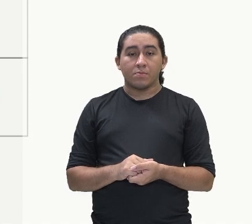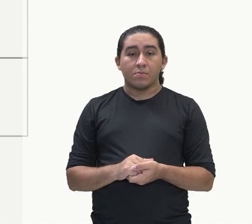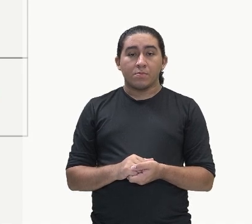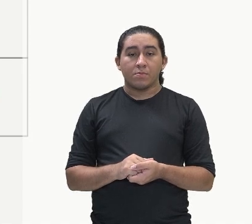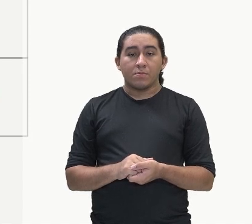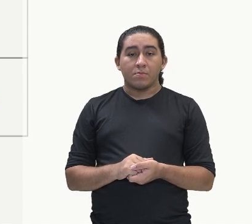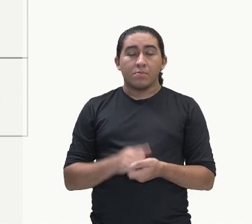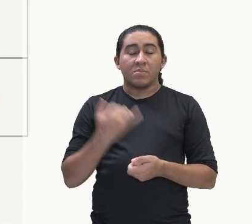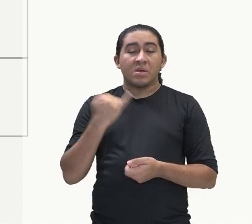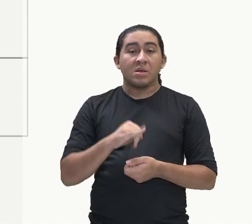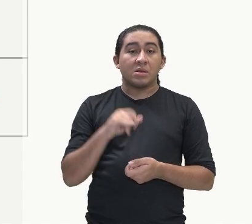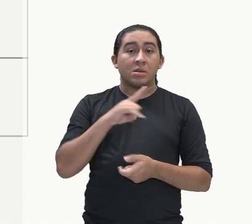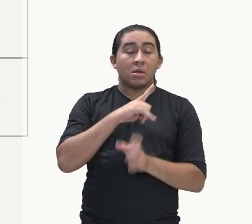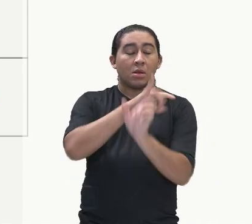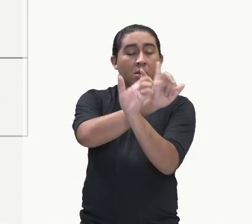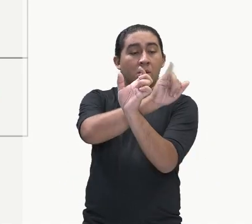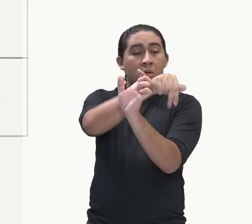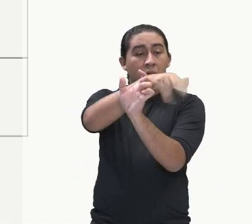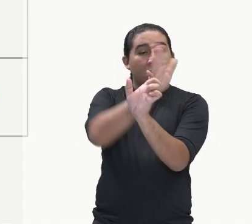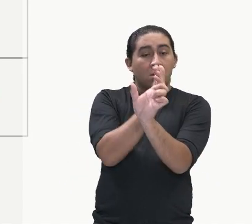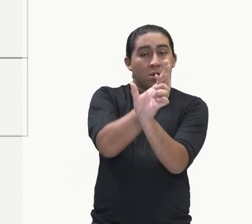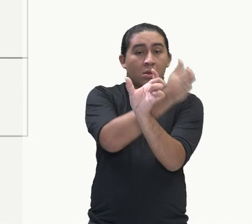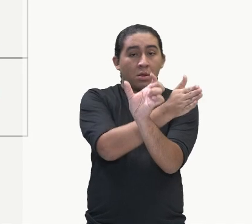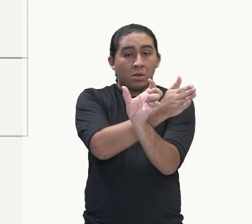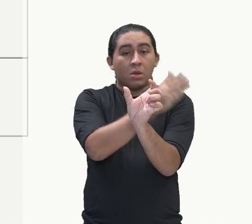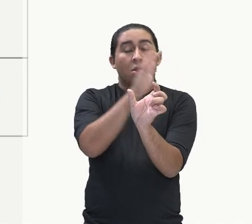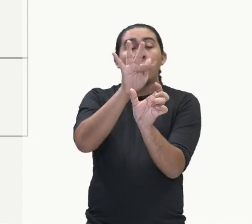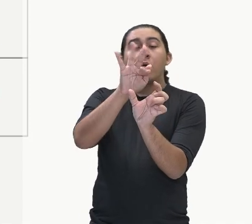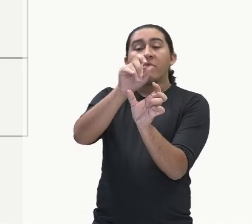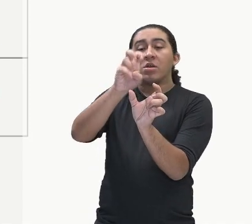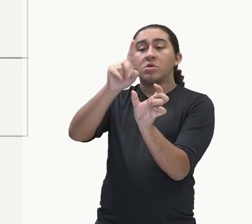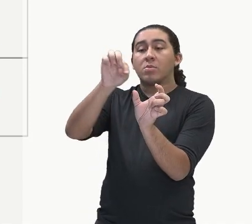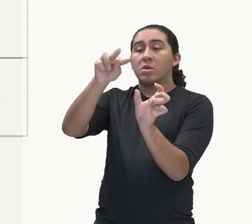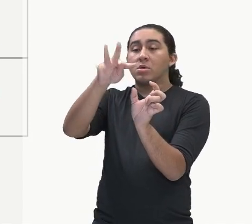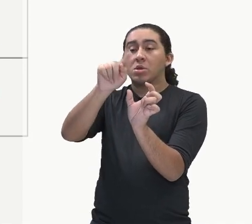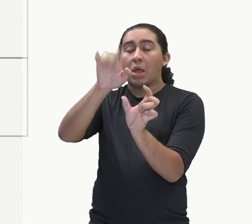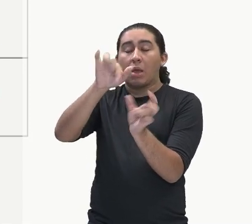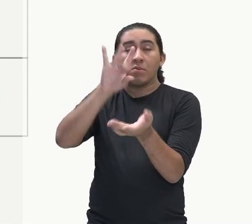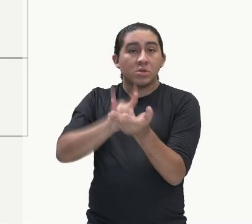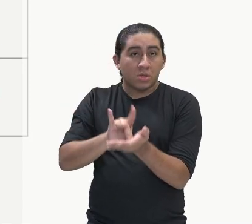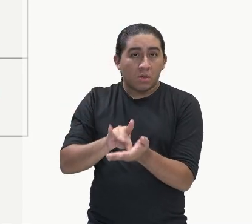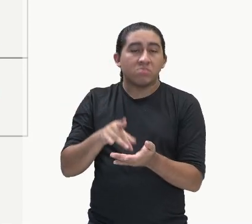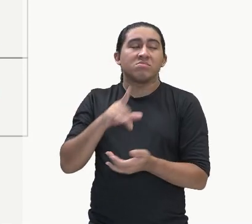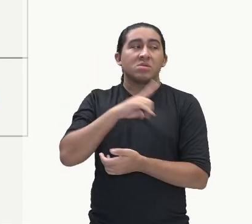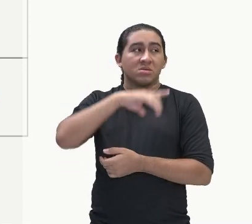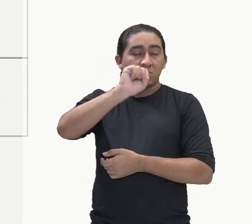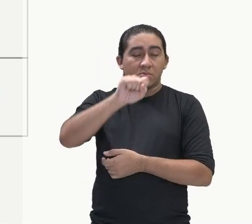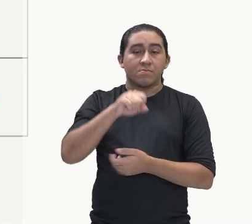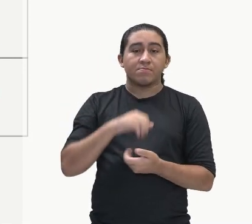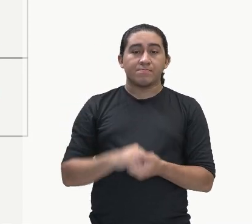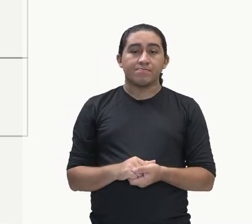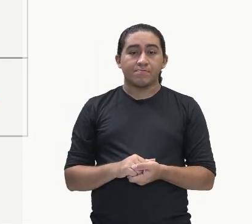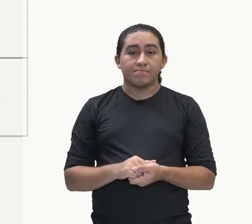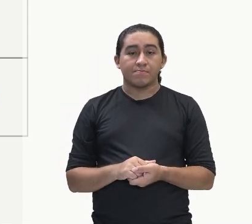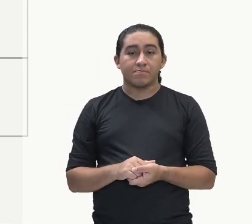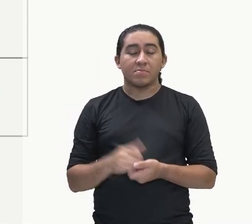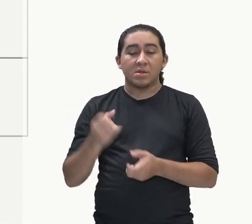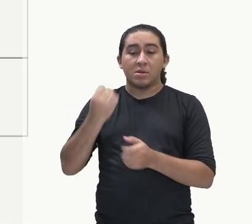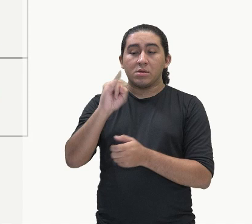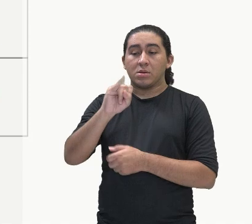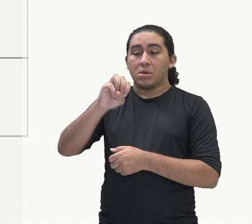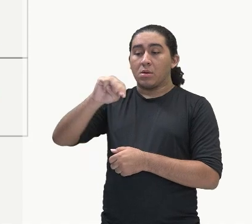quê? Felizmente. Felizmente, existe a palavra felizmente? Sim. Se eu tirar o